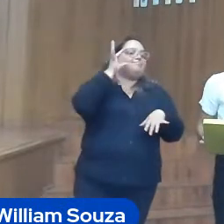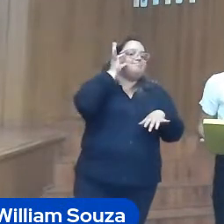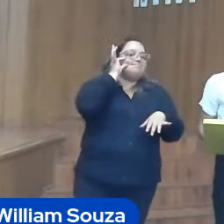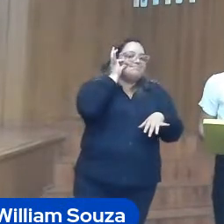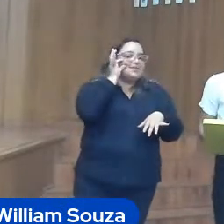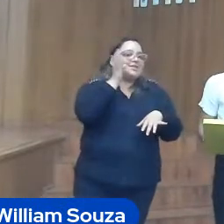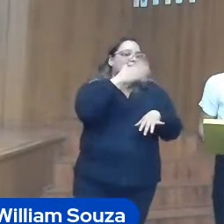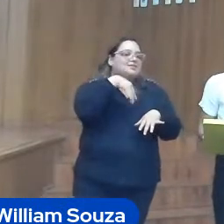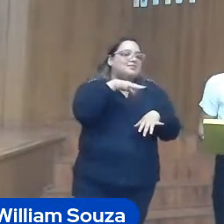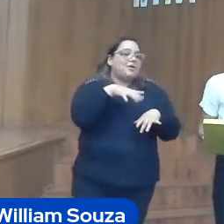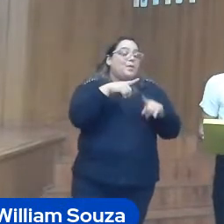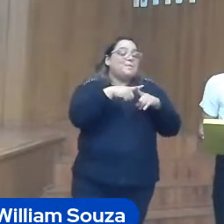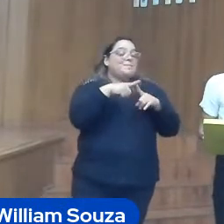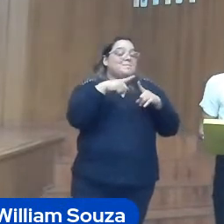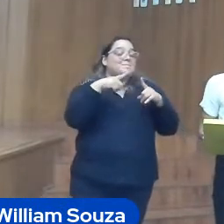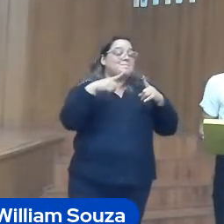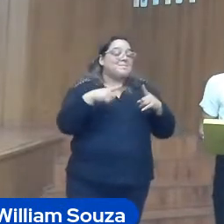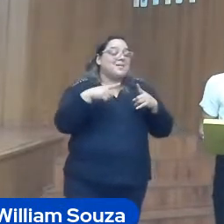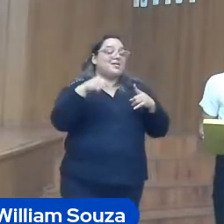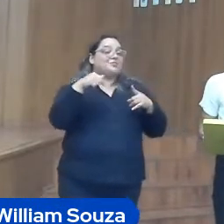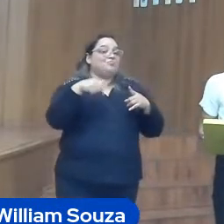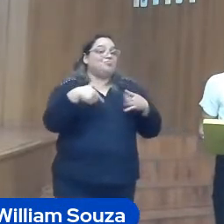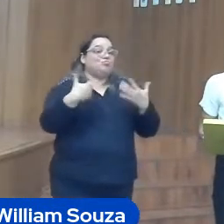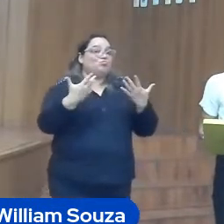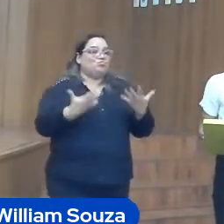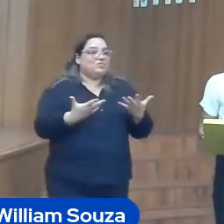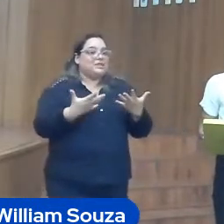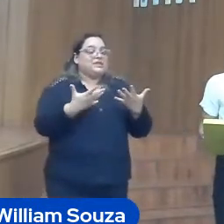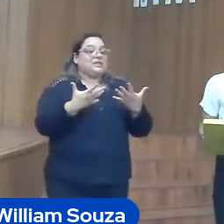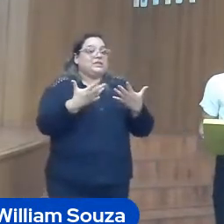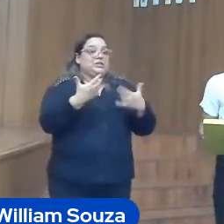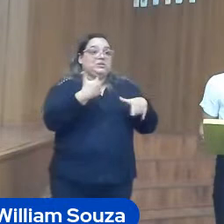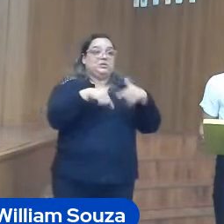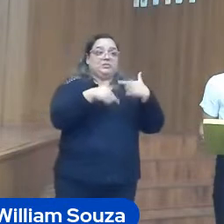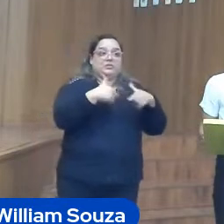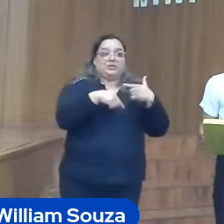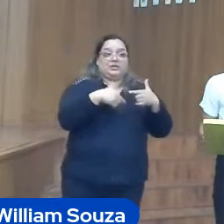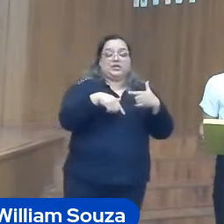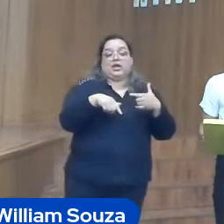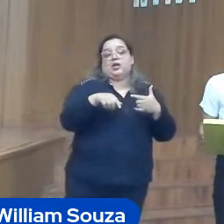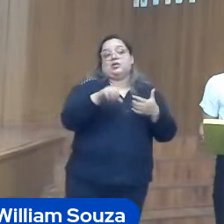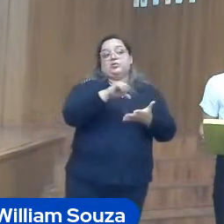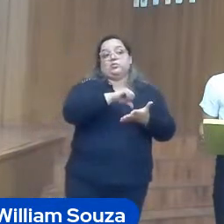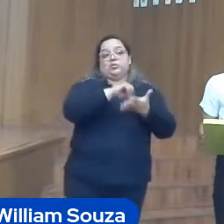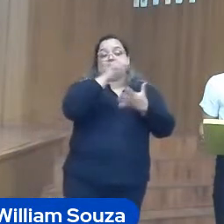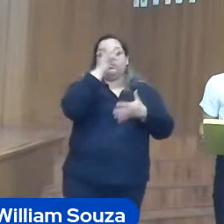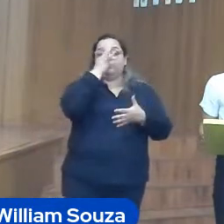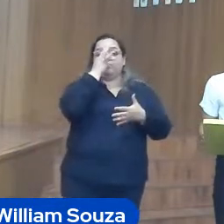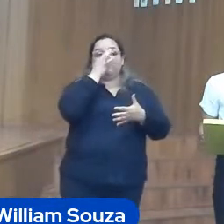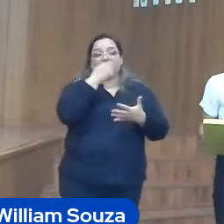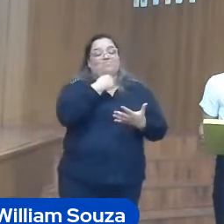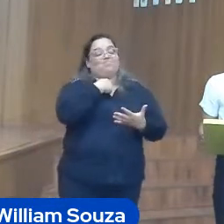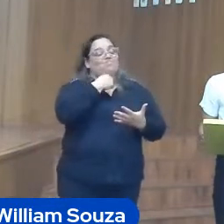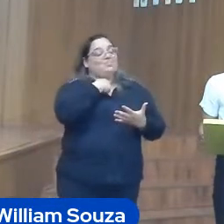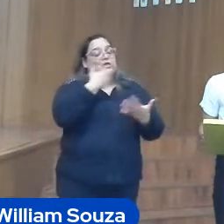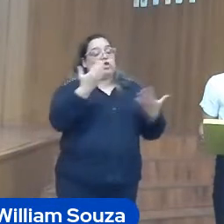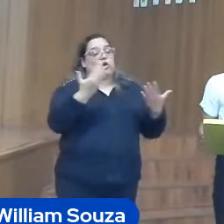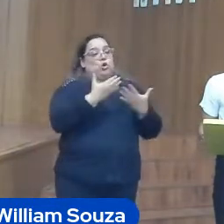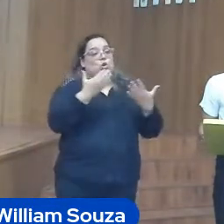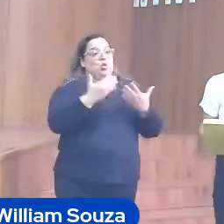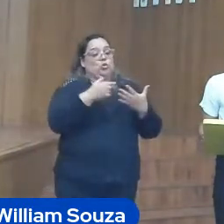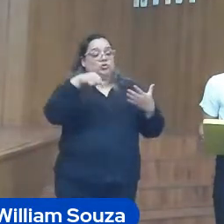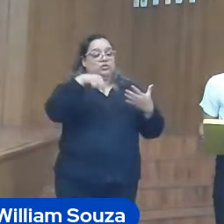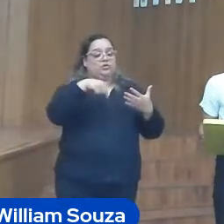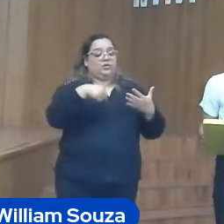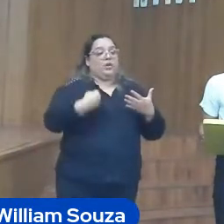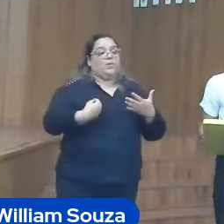missão do nosso Instituto Federal da Paraíba, por uma missão do nosso campus Cajazeiras, nós não pudemos. Estamos aqui em Brasília e